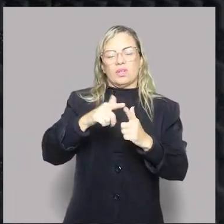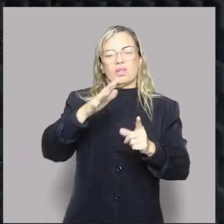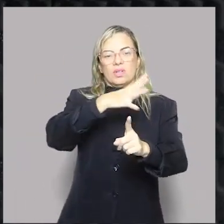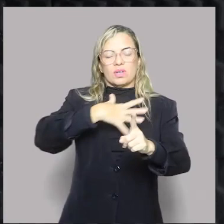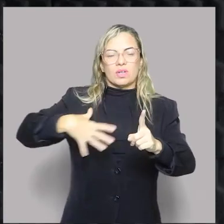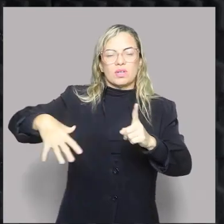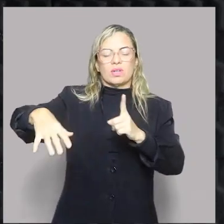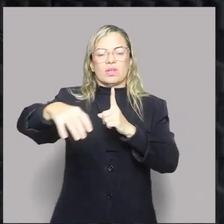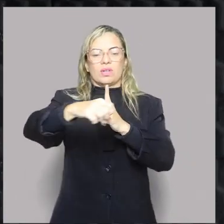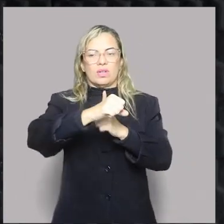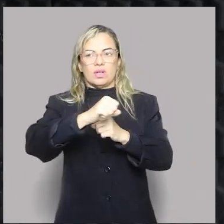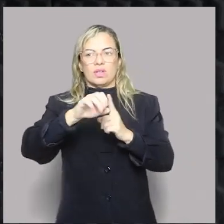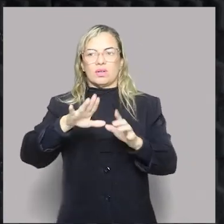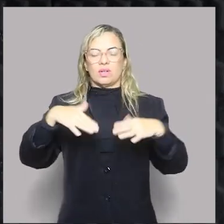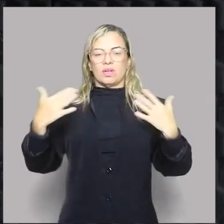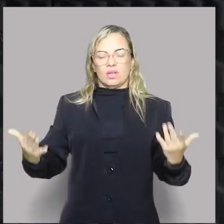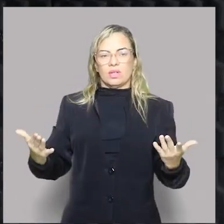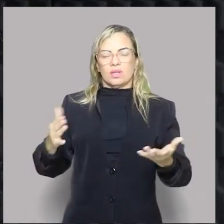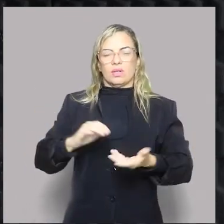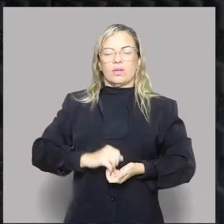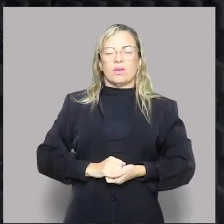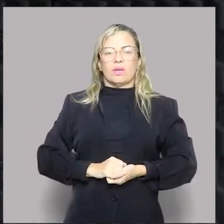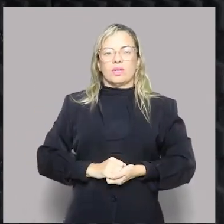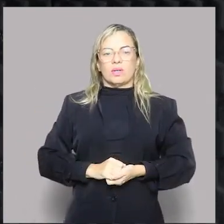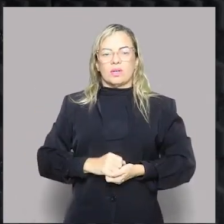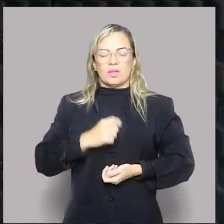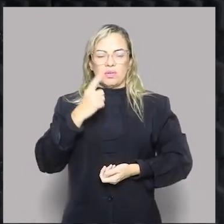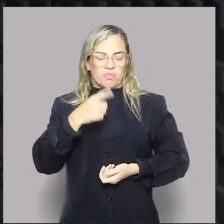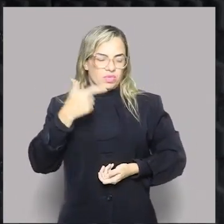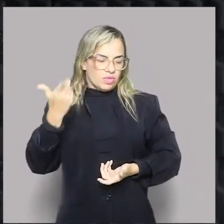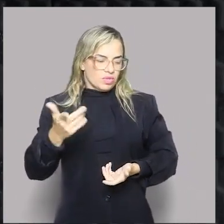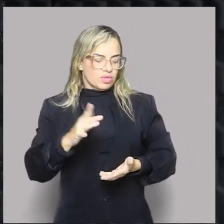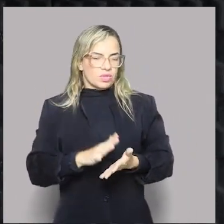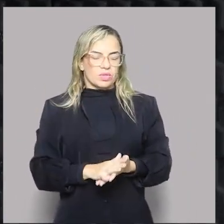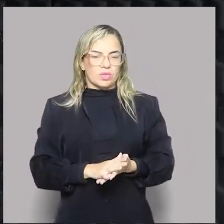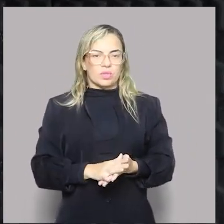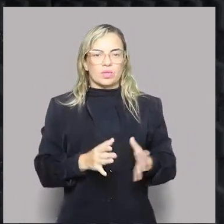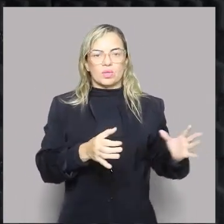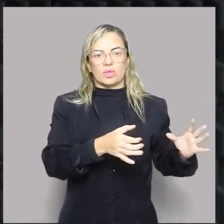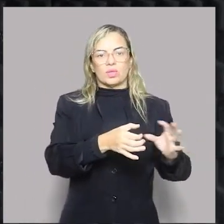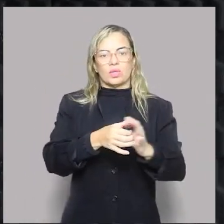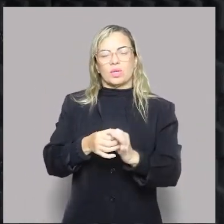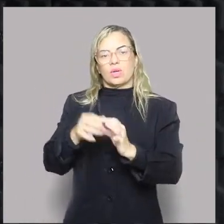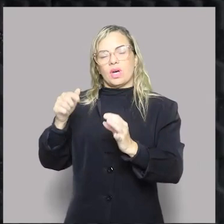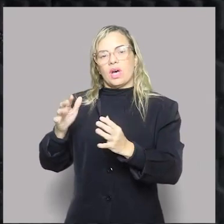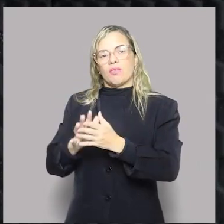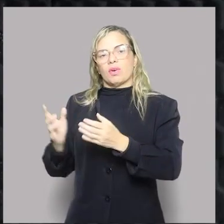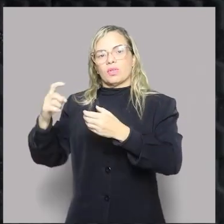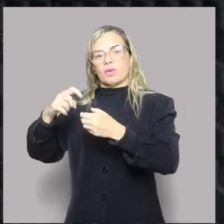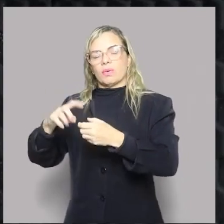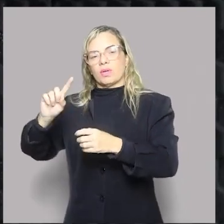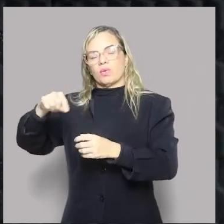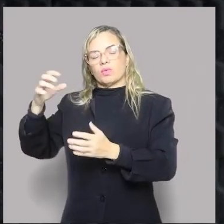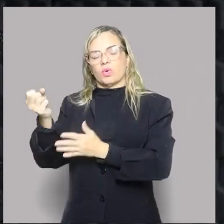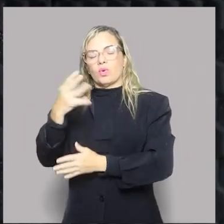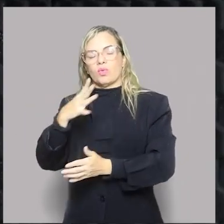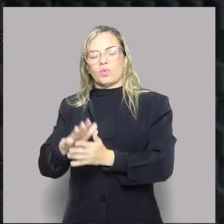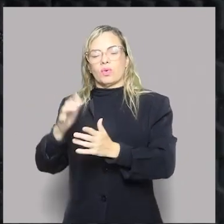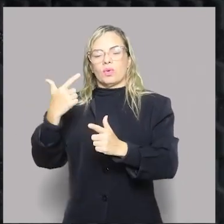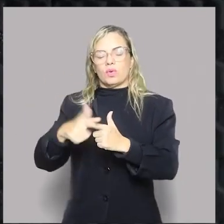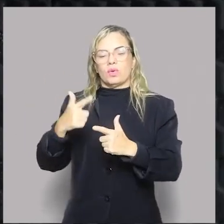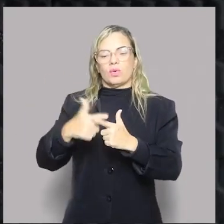o momento da sua argumentação, você precisa entender que as suas marcas de